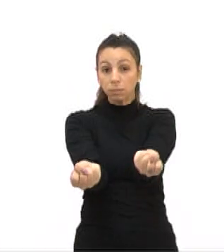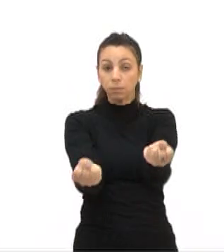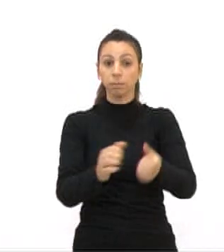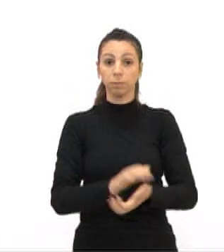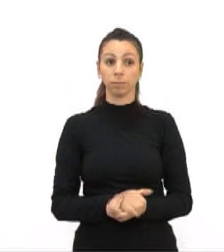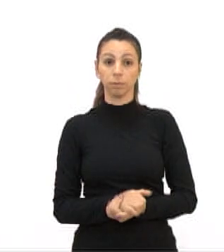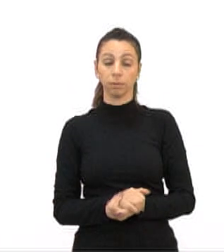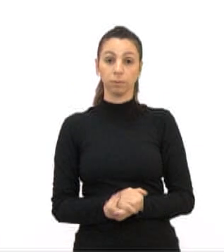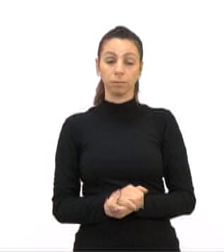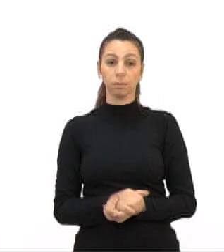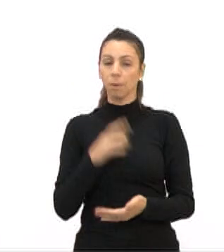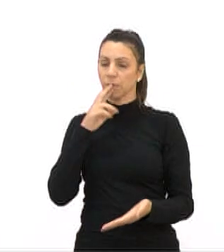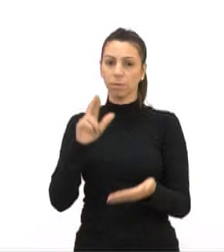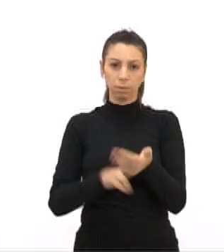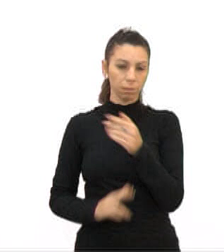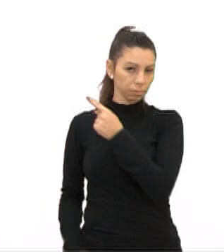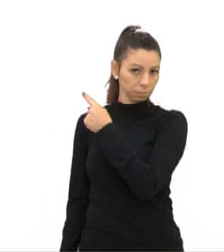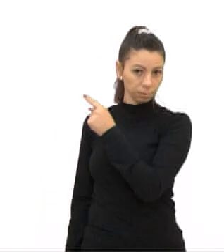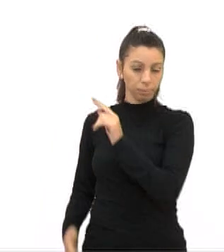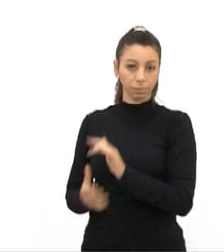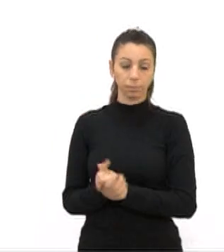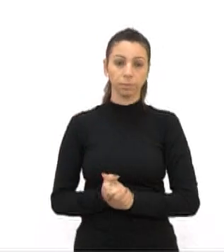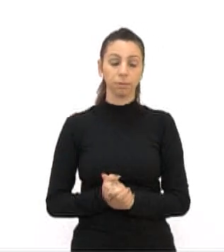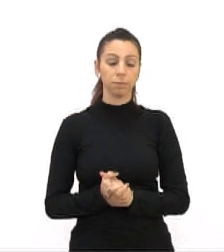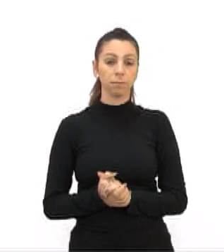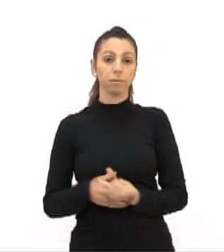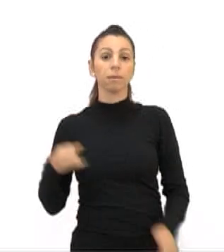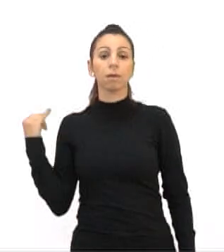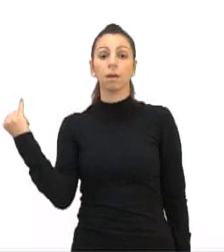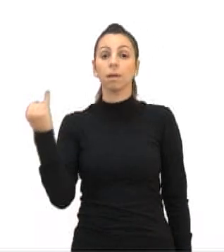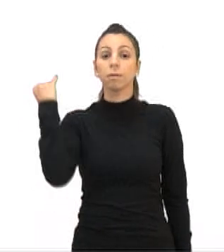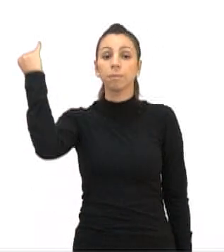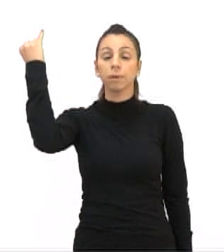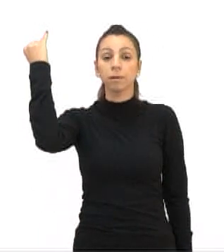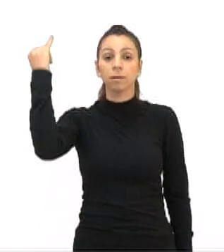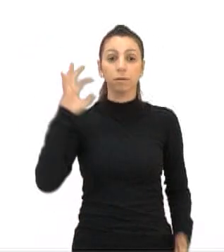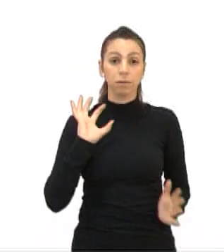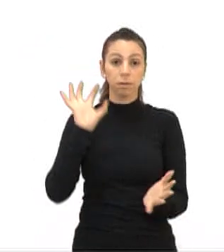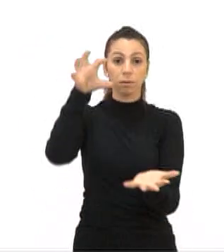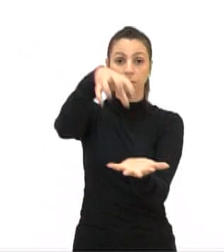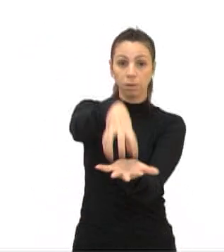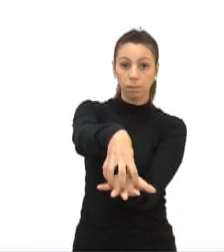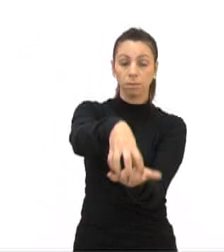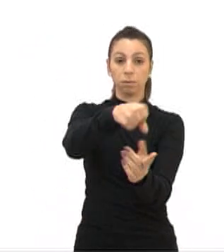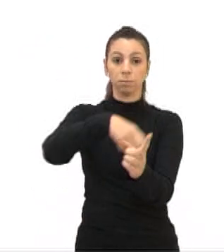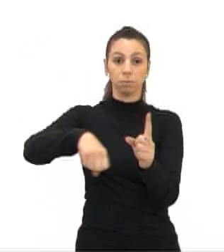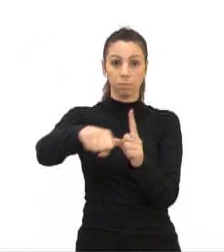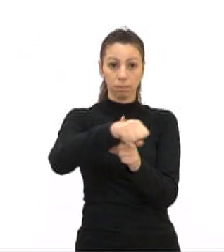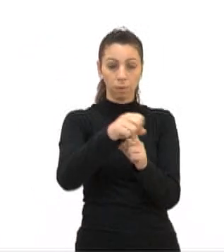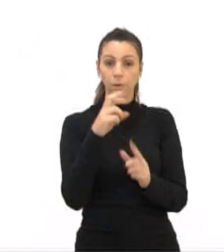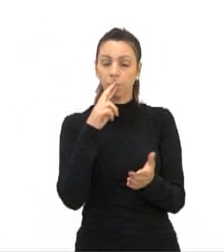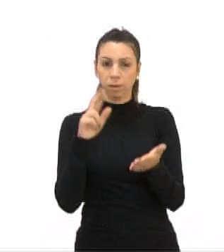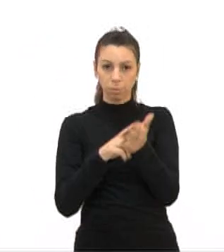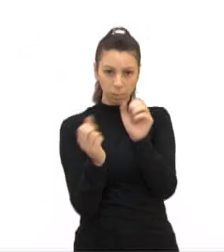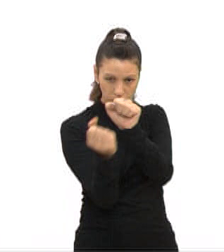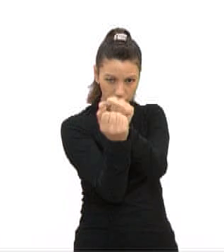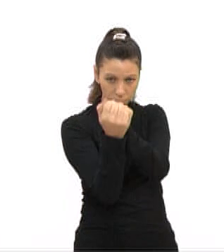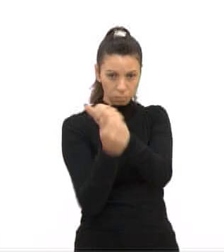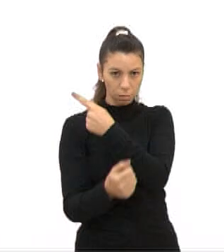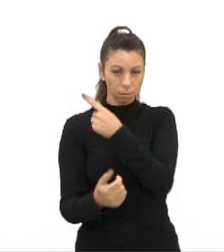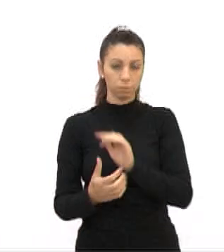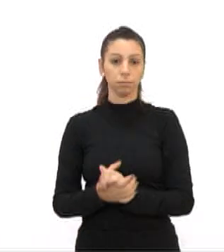Vamos responder essa daqui, pessoal. Qual a importância das instituições sociais? Responder comigo essa aqui, tá?